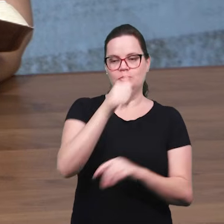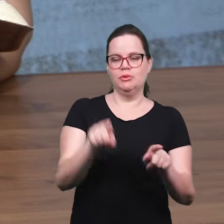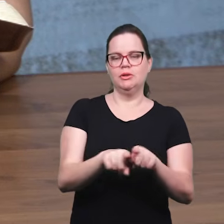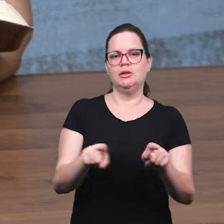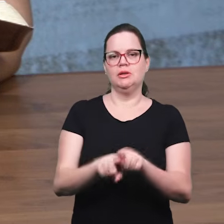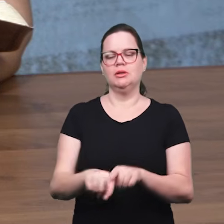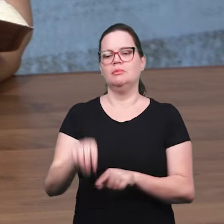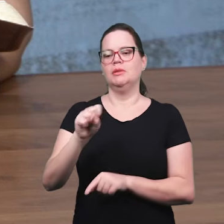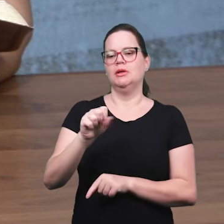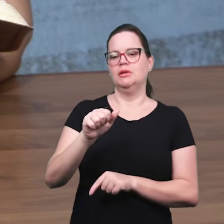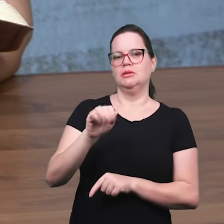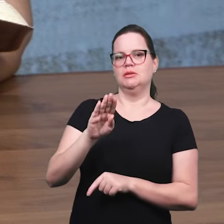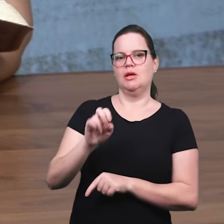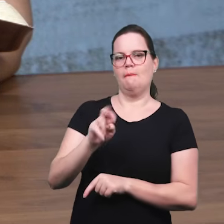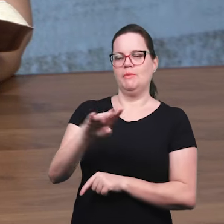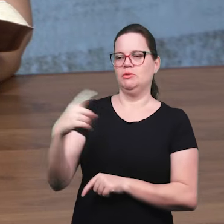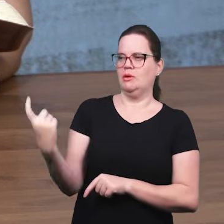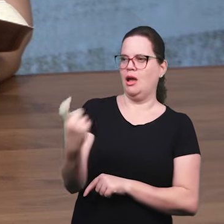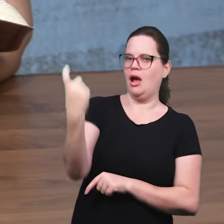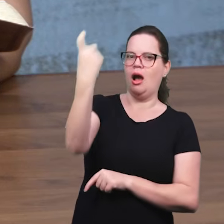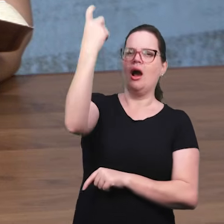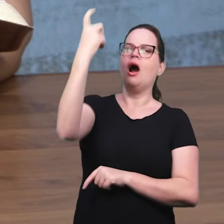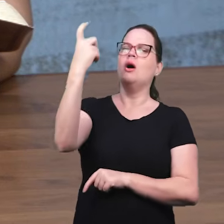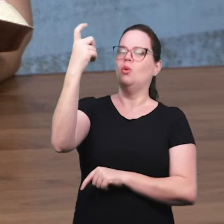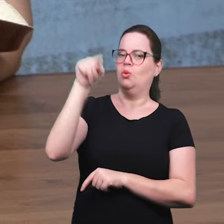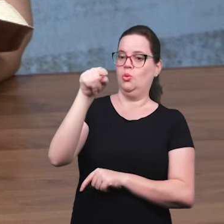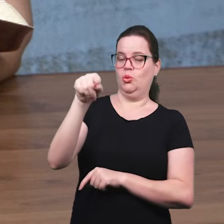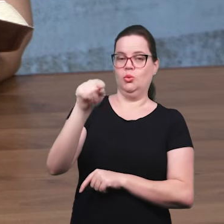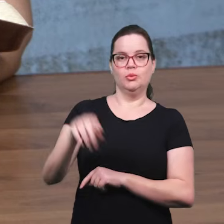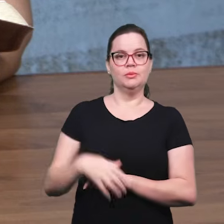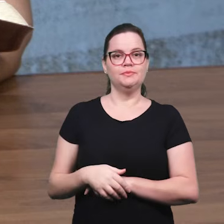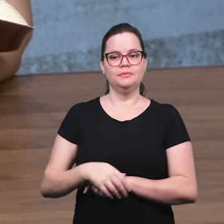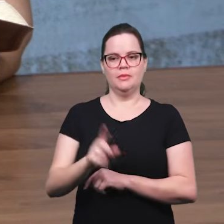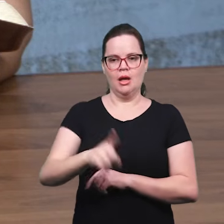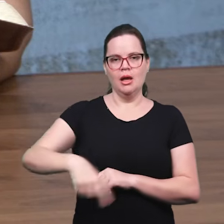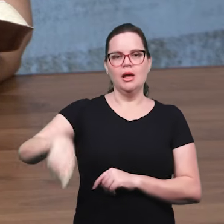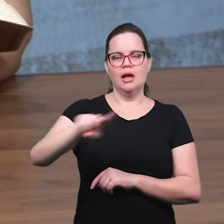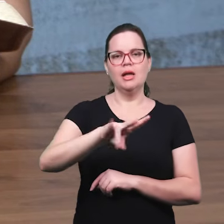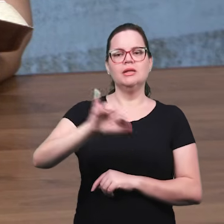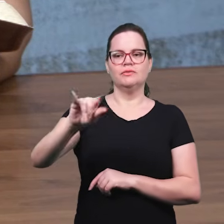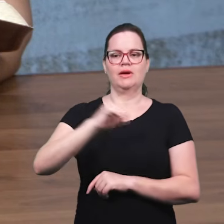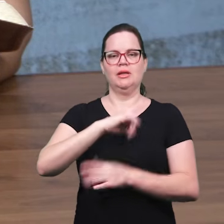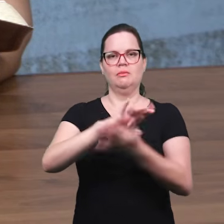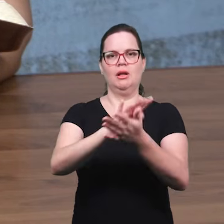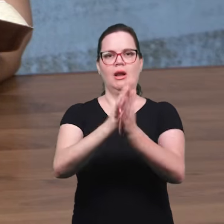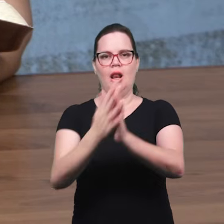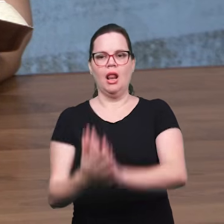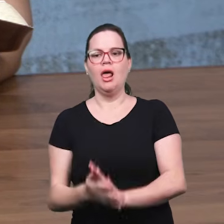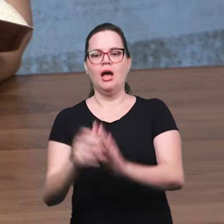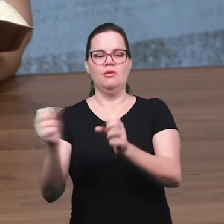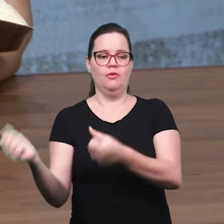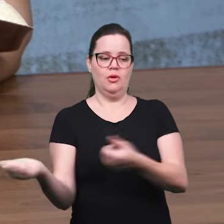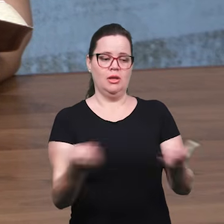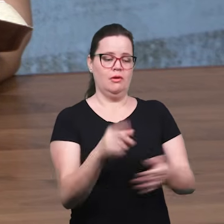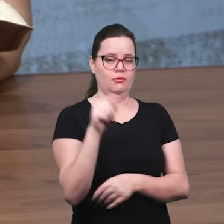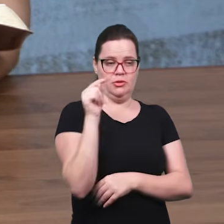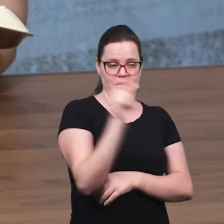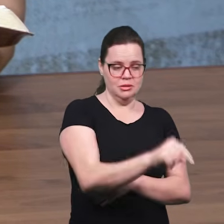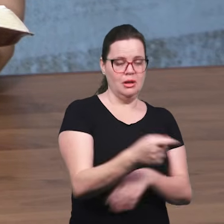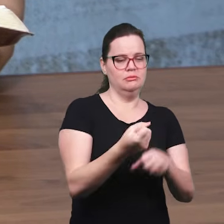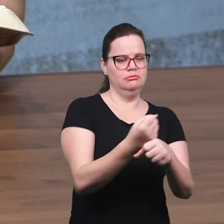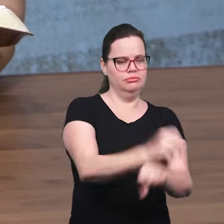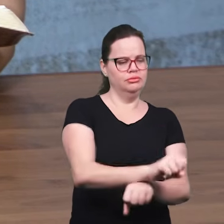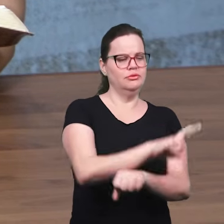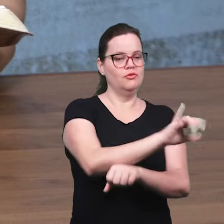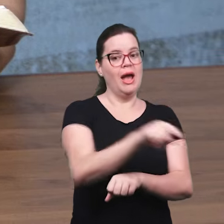sabeus, homens de alta estatura, se passarão para ti e serão teus. Irão atrás